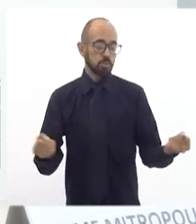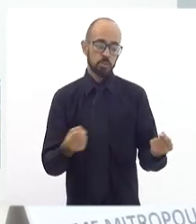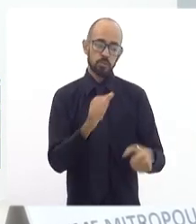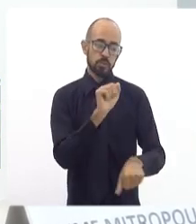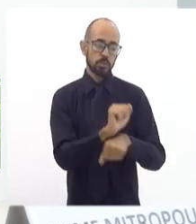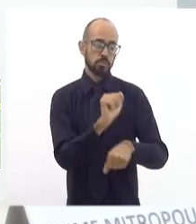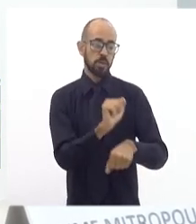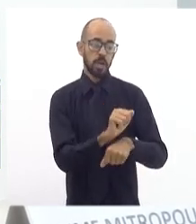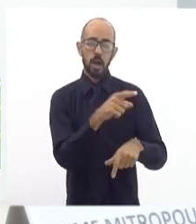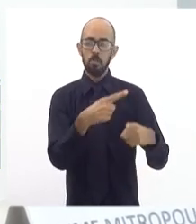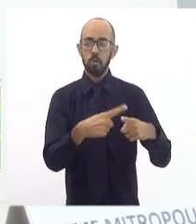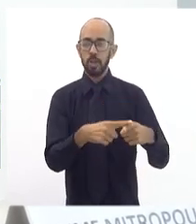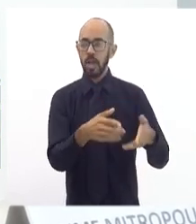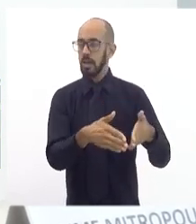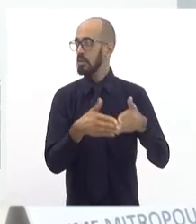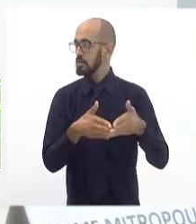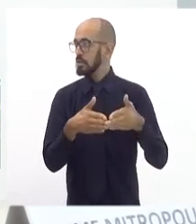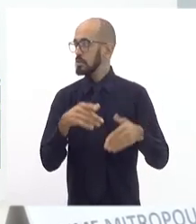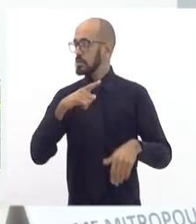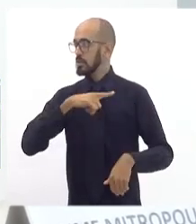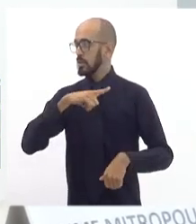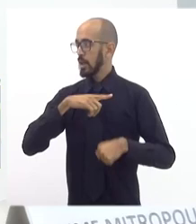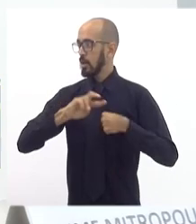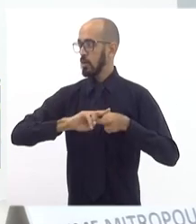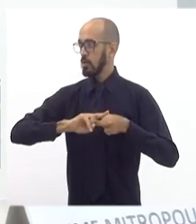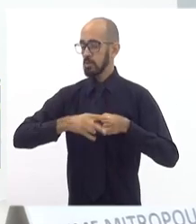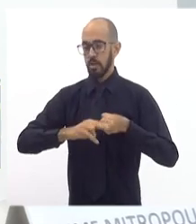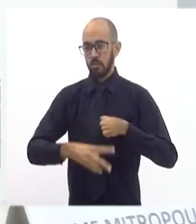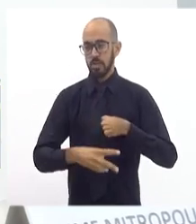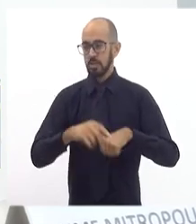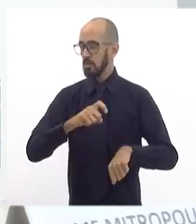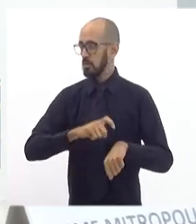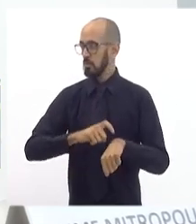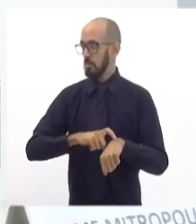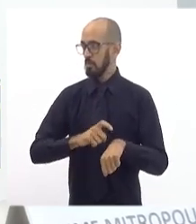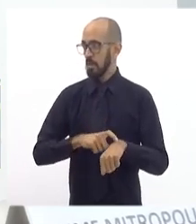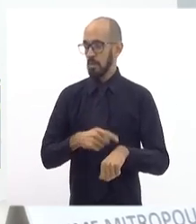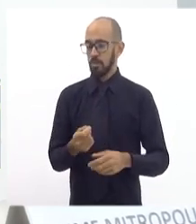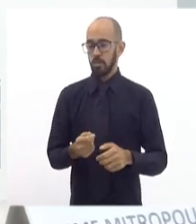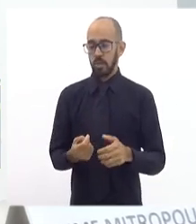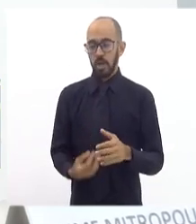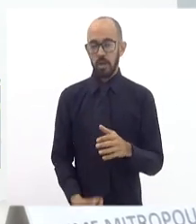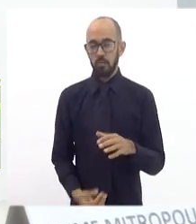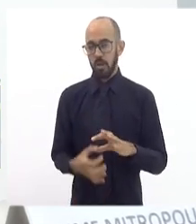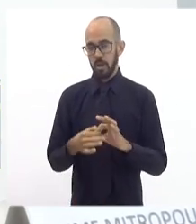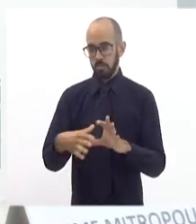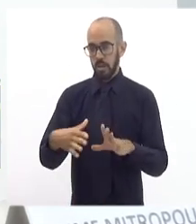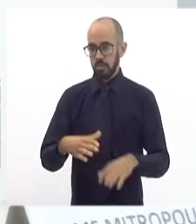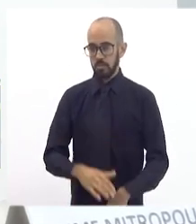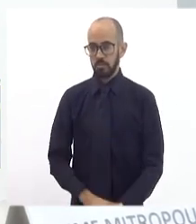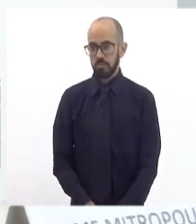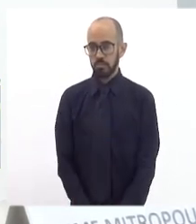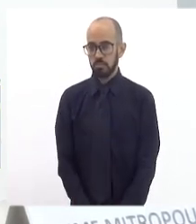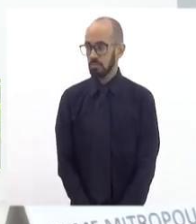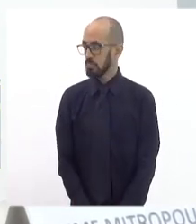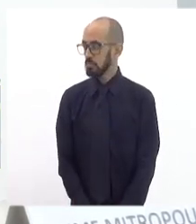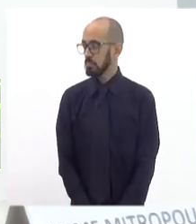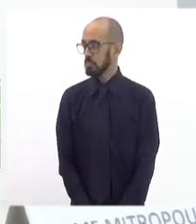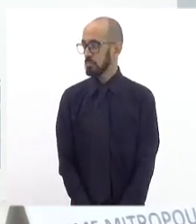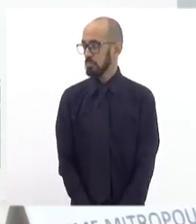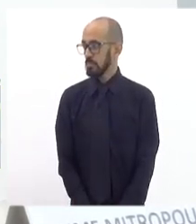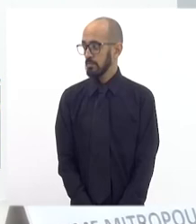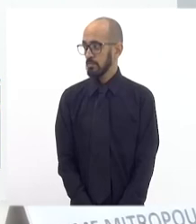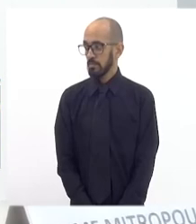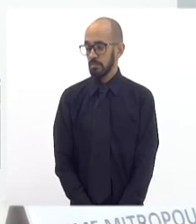licença já gera os seus efeitos desde o momento que ela foi emitida o senhor